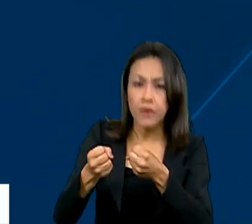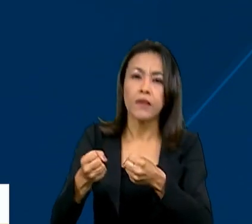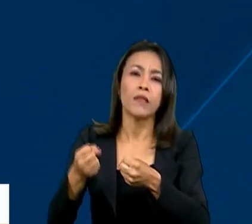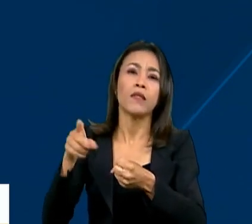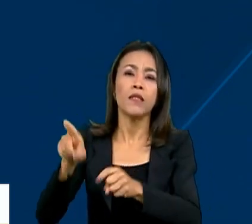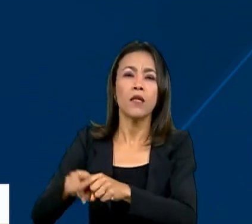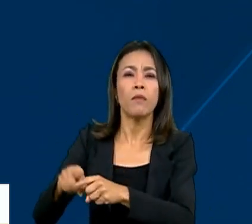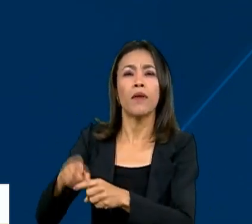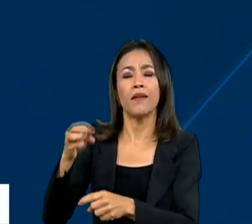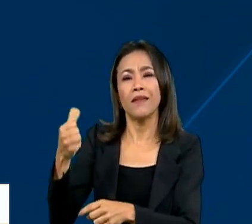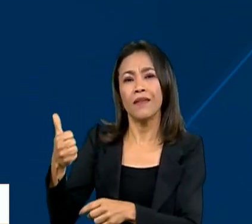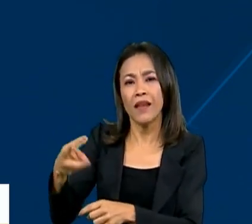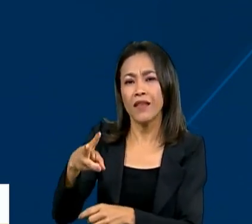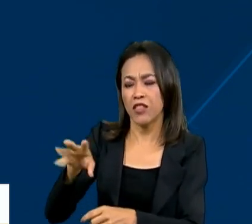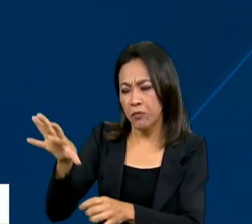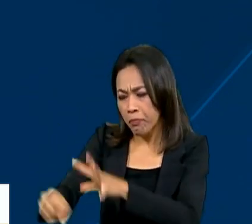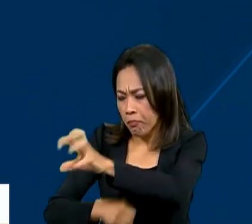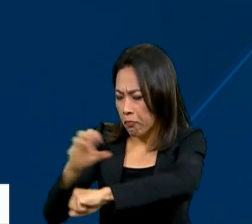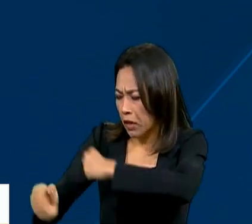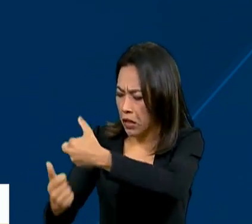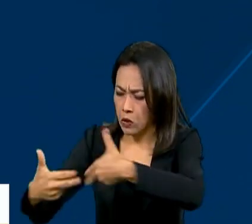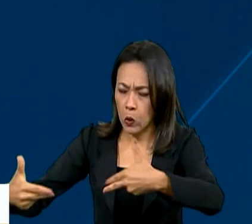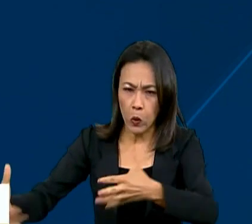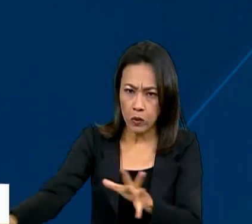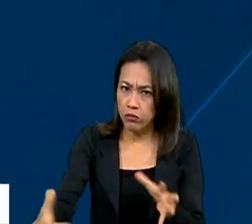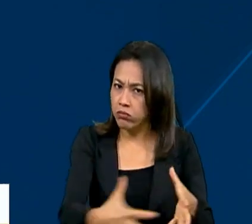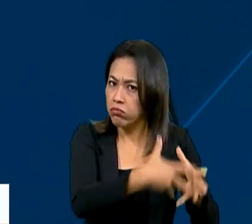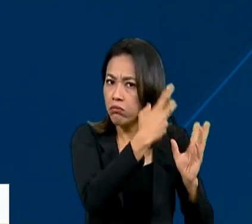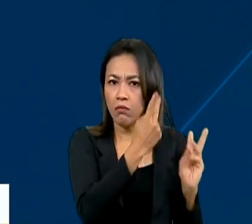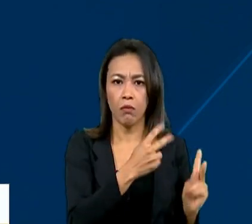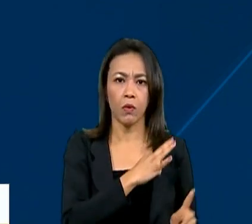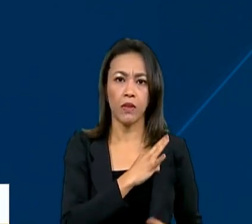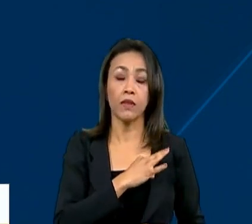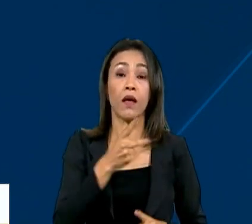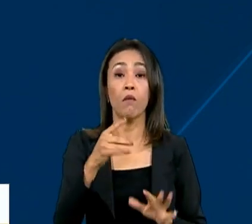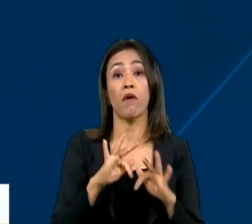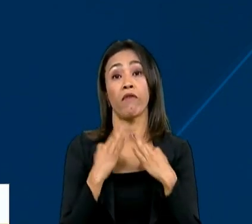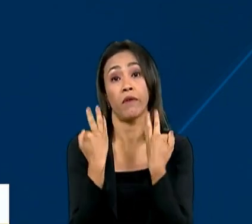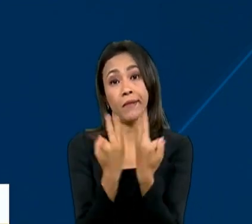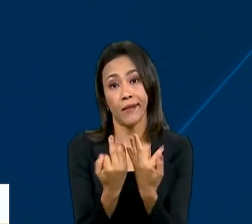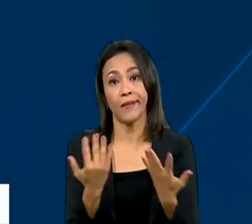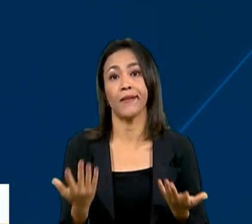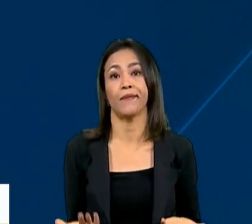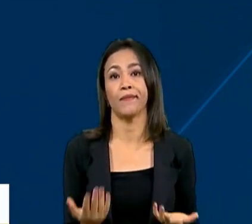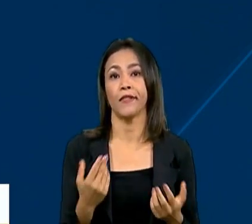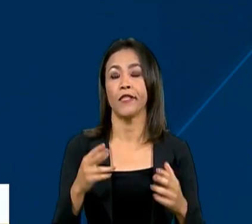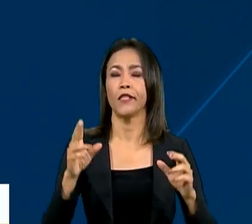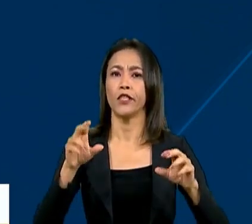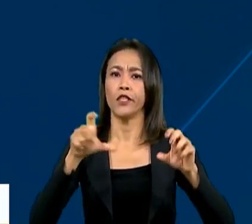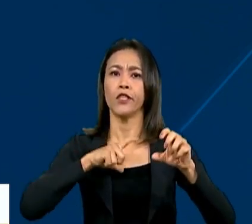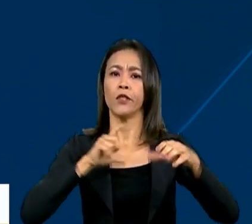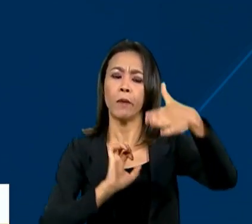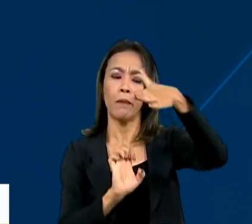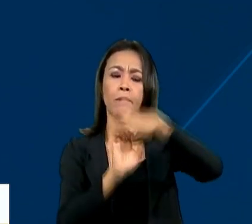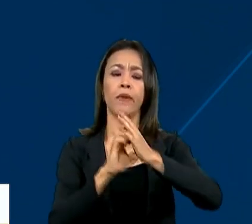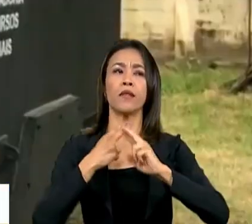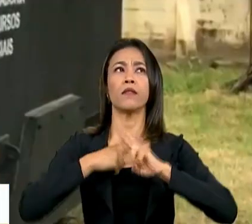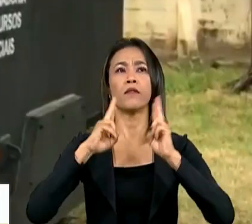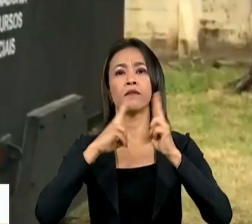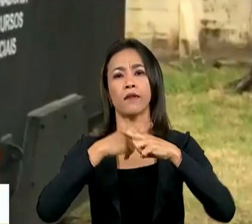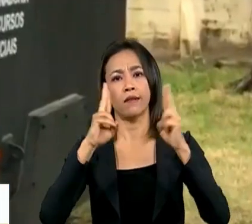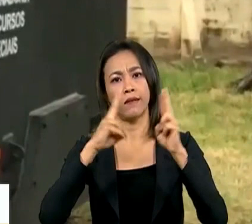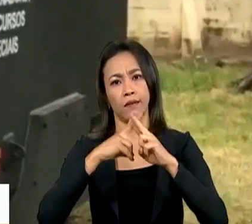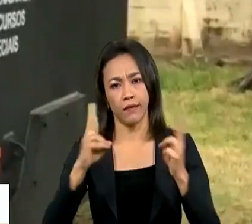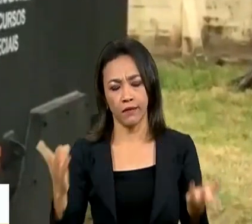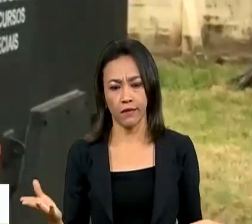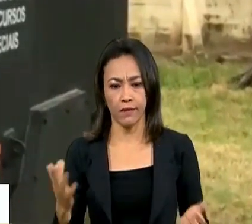de bens e valores. Os crimes eram supostamente praticados por uma família da empresa de fachada Global Intermediações.